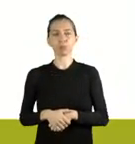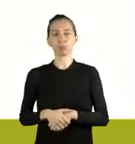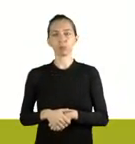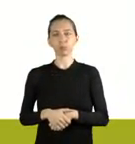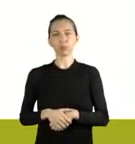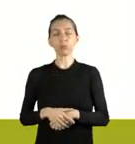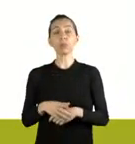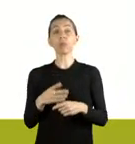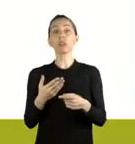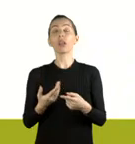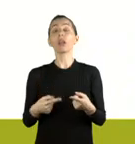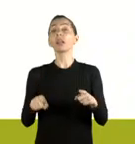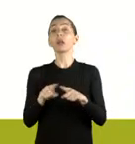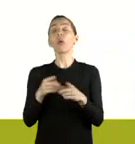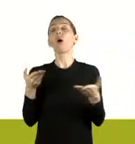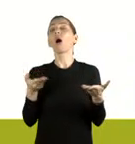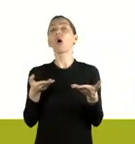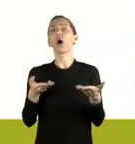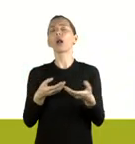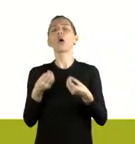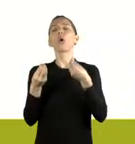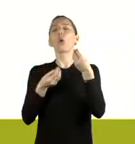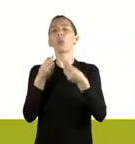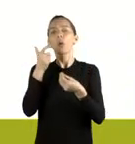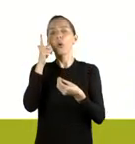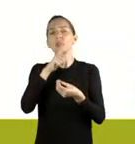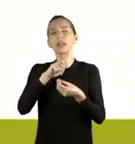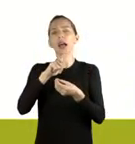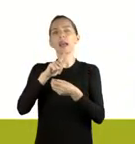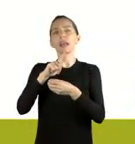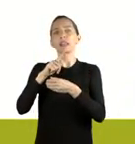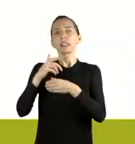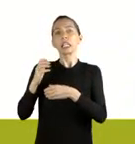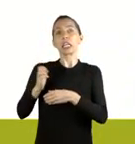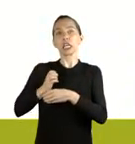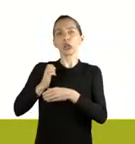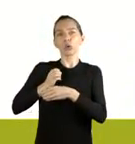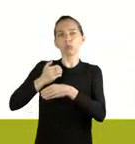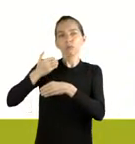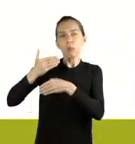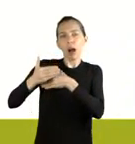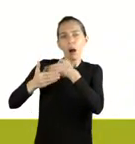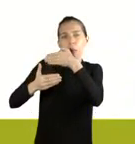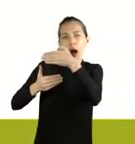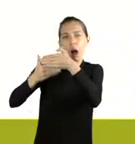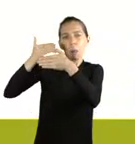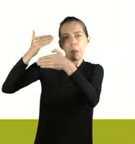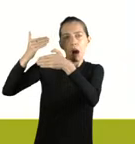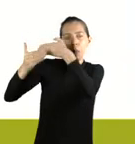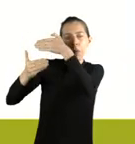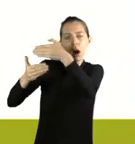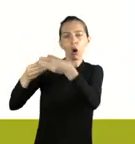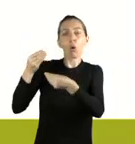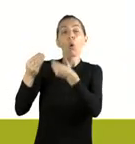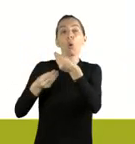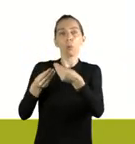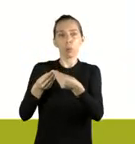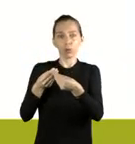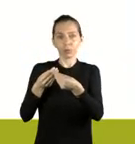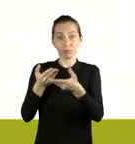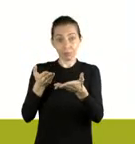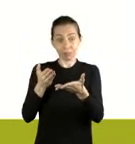Finalmente, como construir riqueza? Eu acho que o